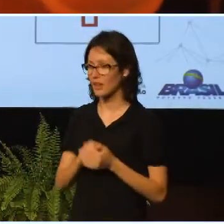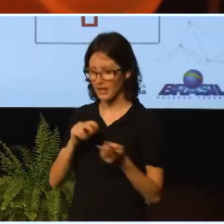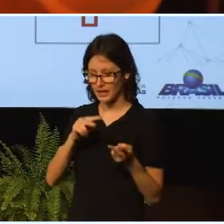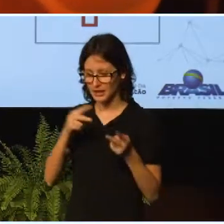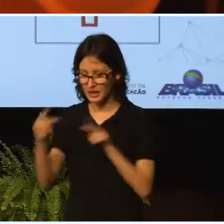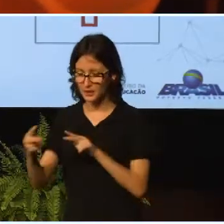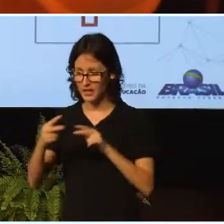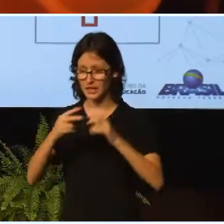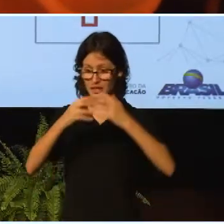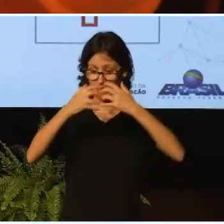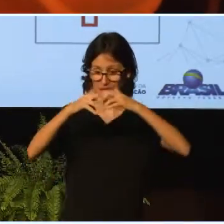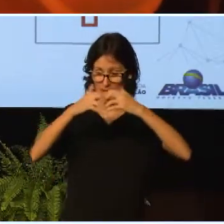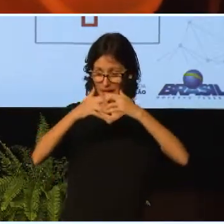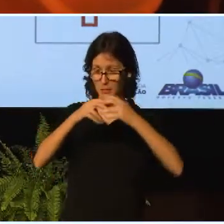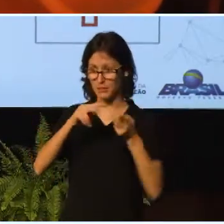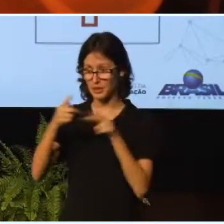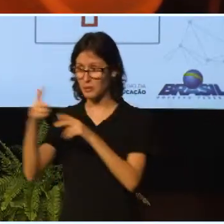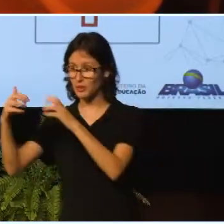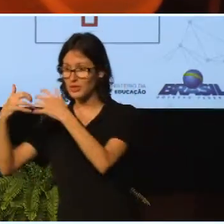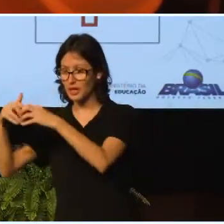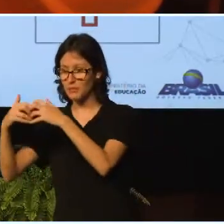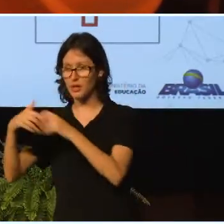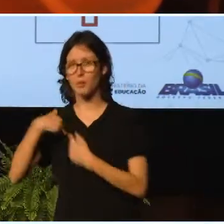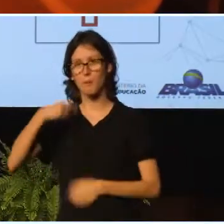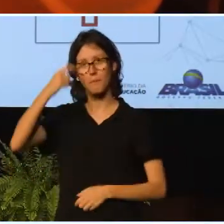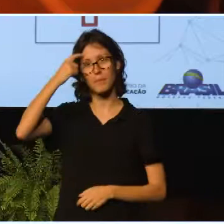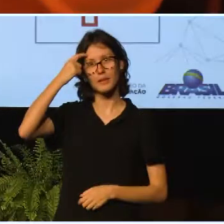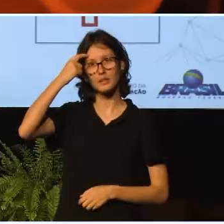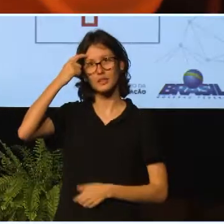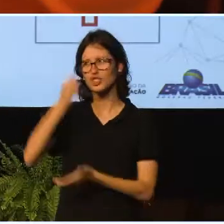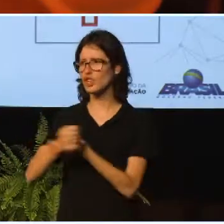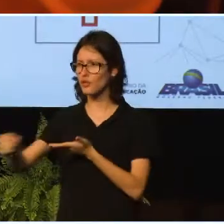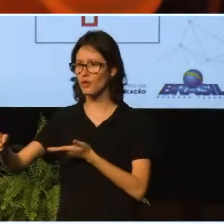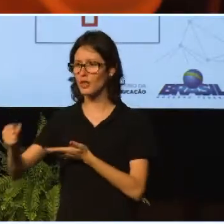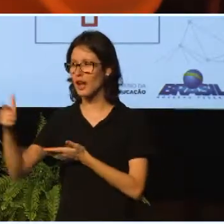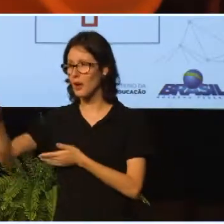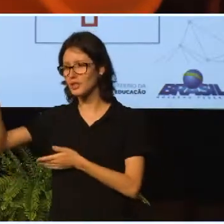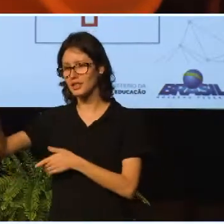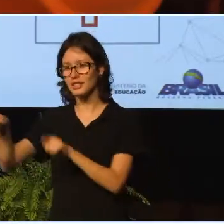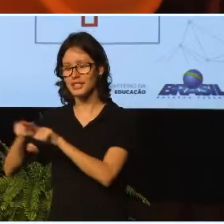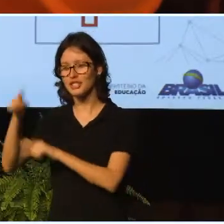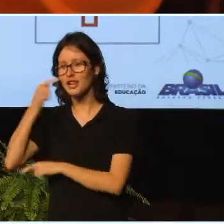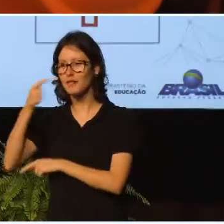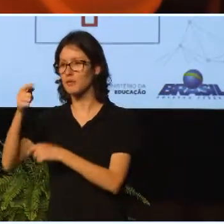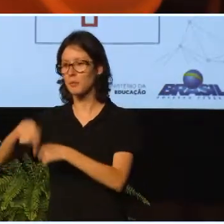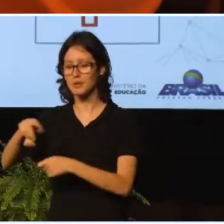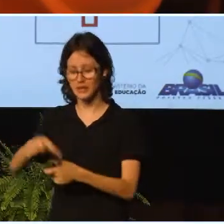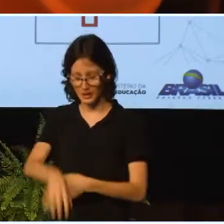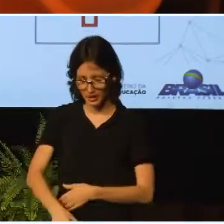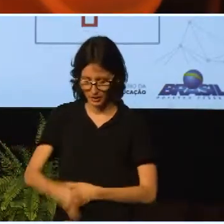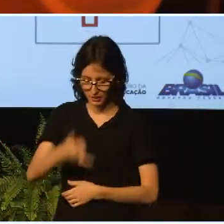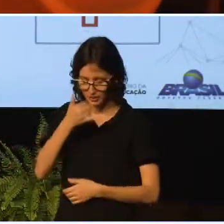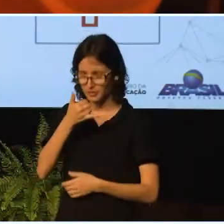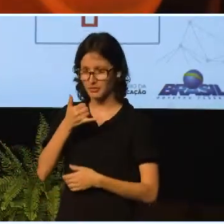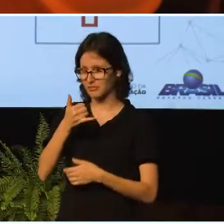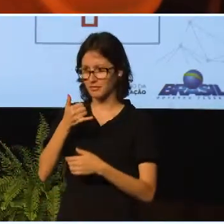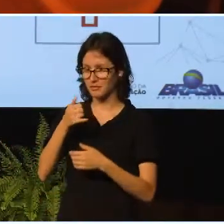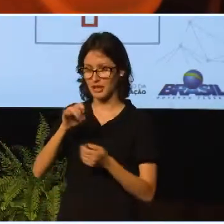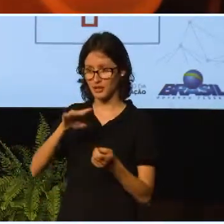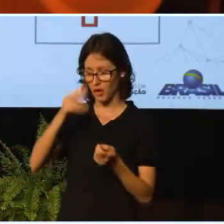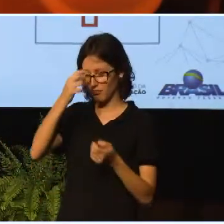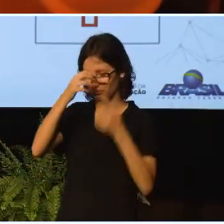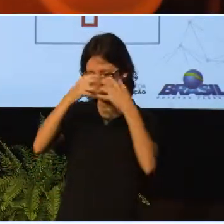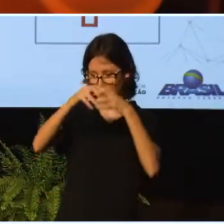Transferência de um cérebro para o outro. Você vai pensar, já foi. A outra pessoa já viu. É a